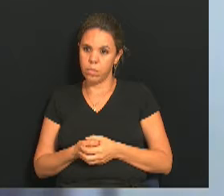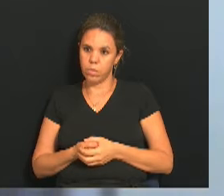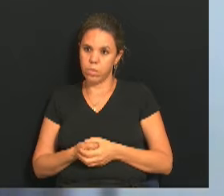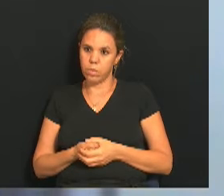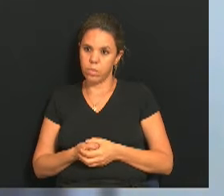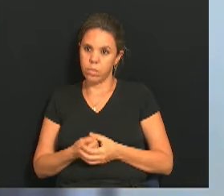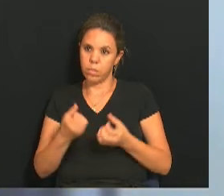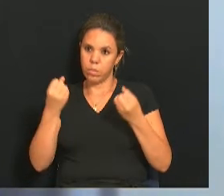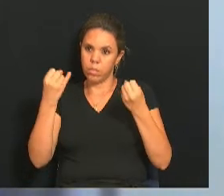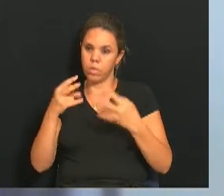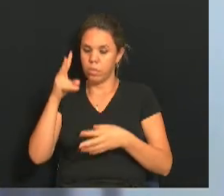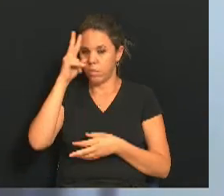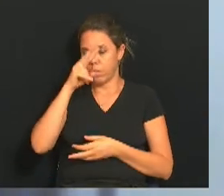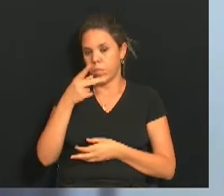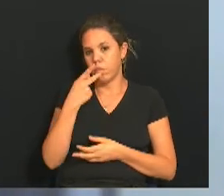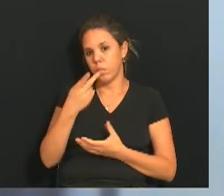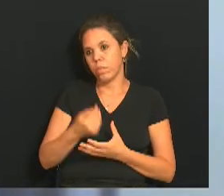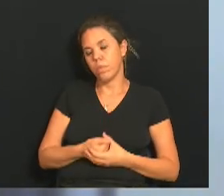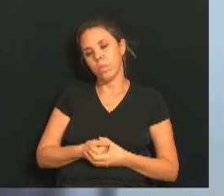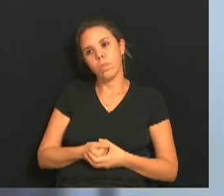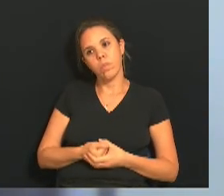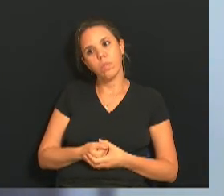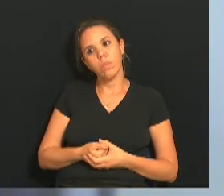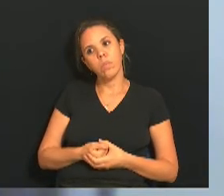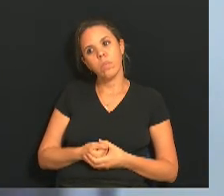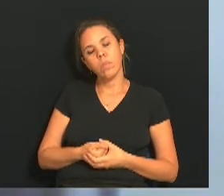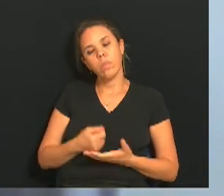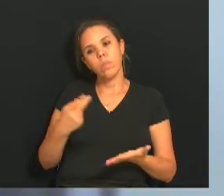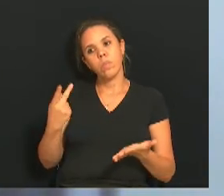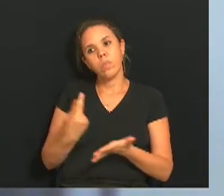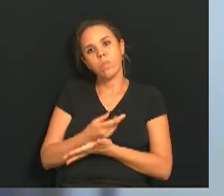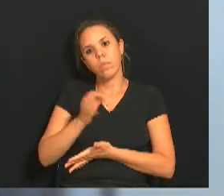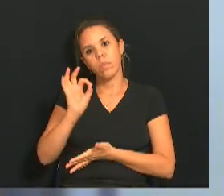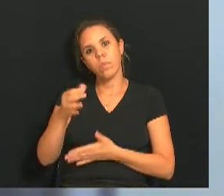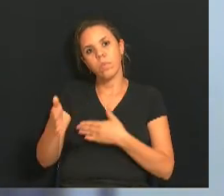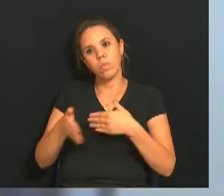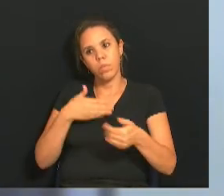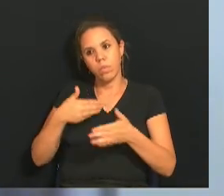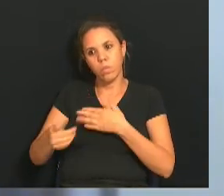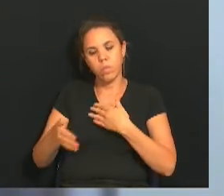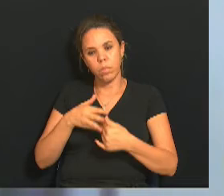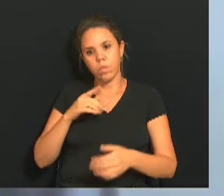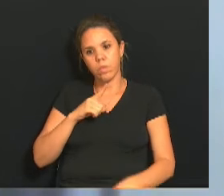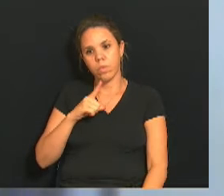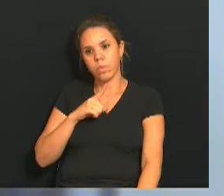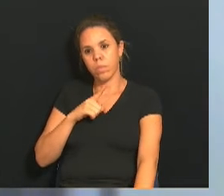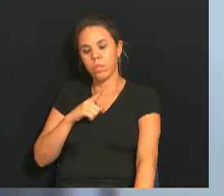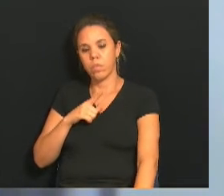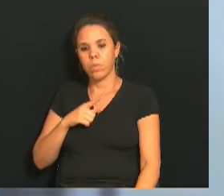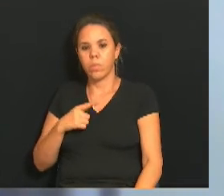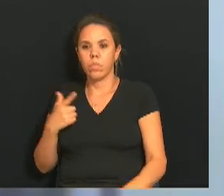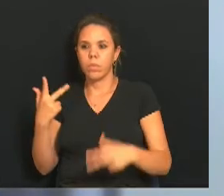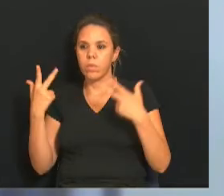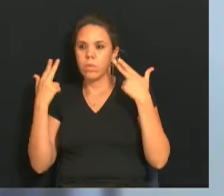desse histórico, com os erros e acertos que qualquer processo tem. É natural que a